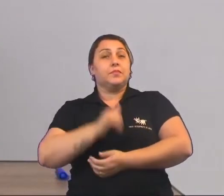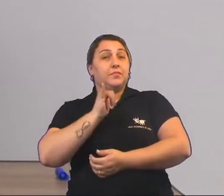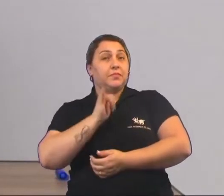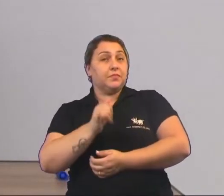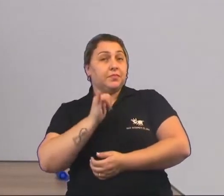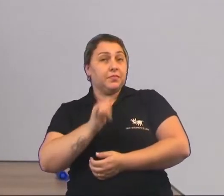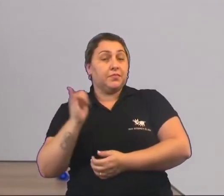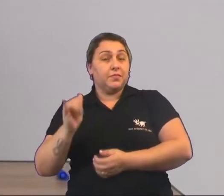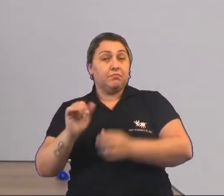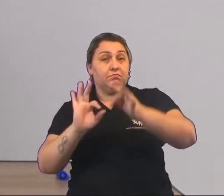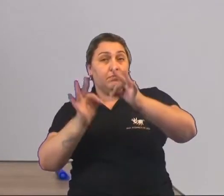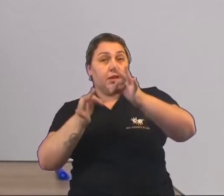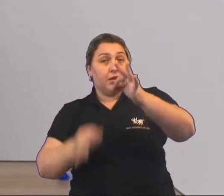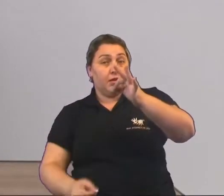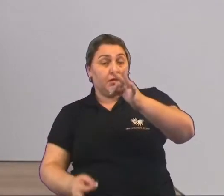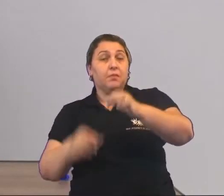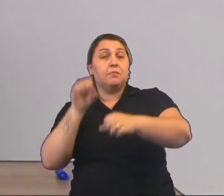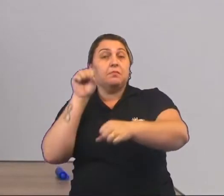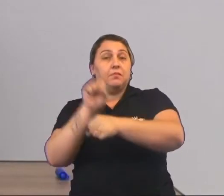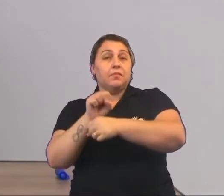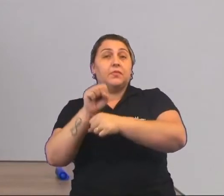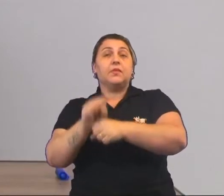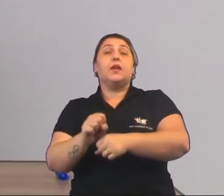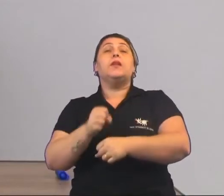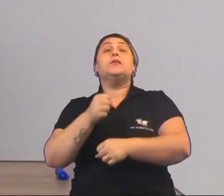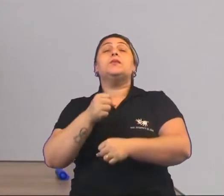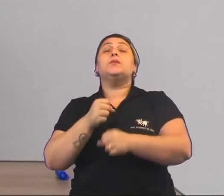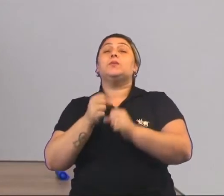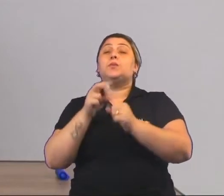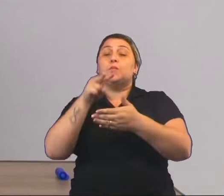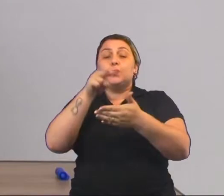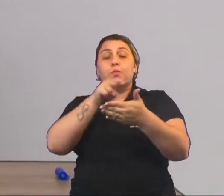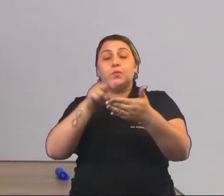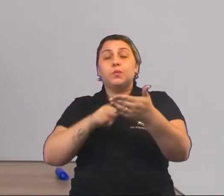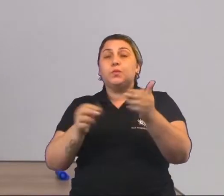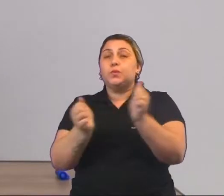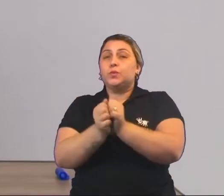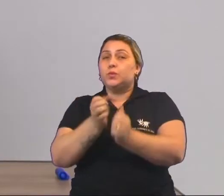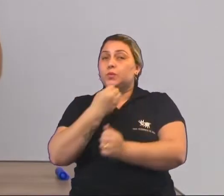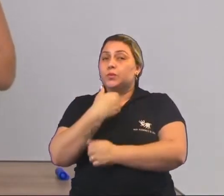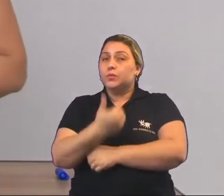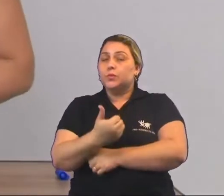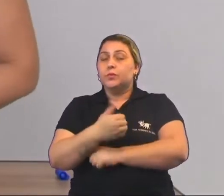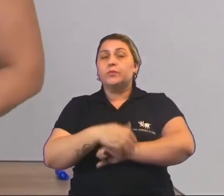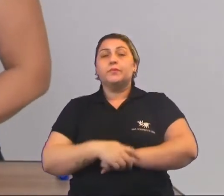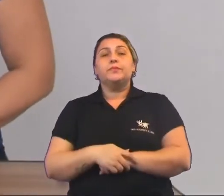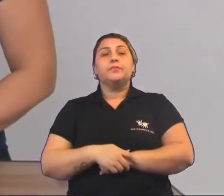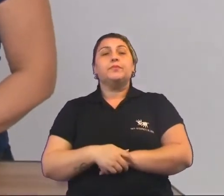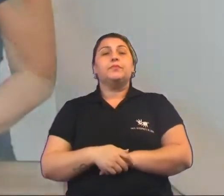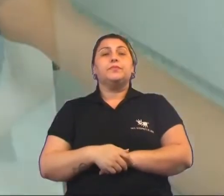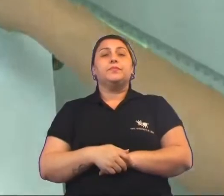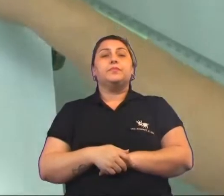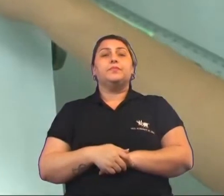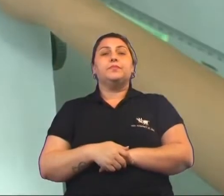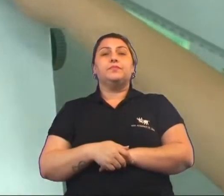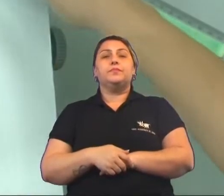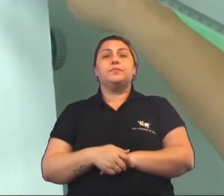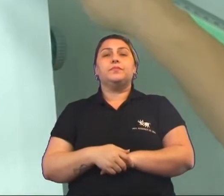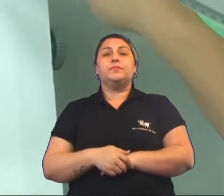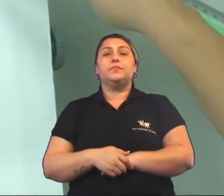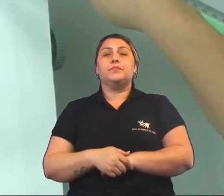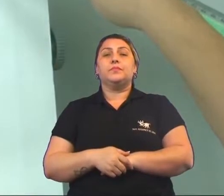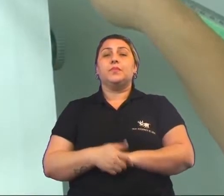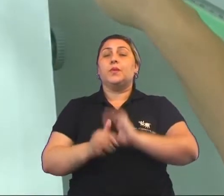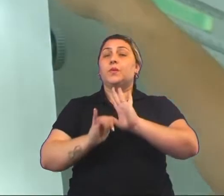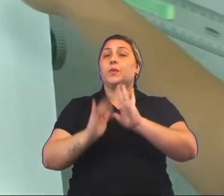é uma narrativa mais longa, então eu peço que vocês tentem acompanhar essa leitura comigo. Tudo bem? Então vamos lá.